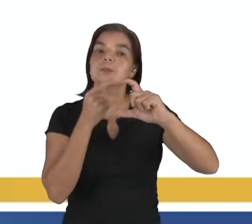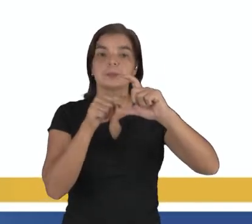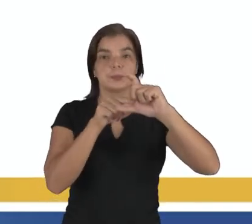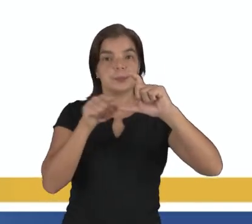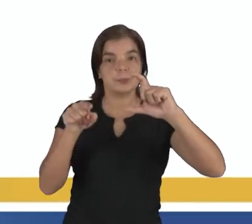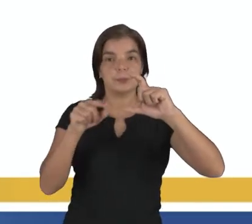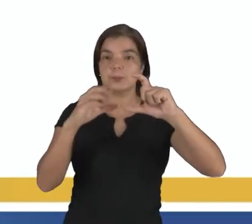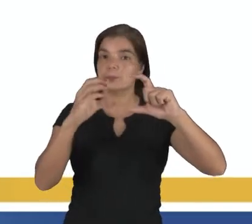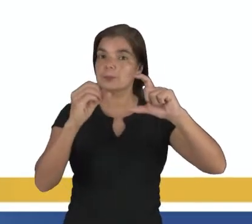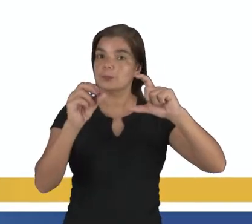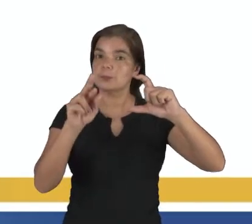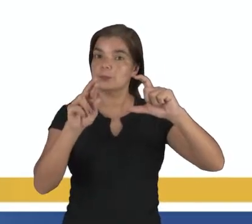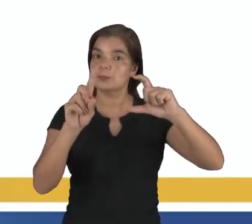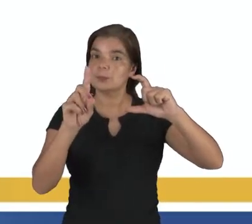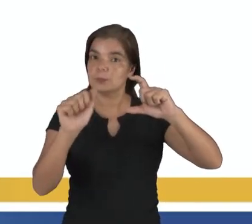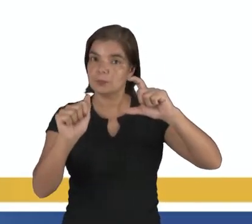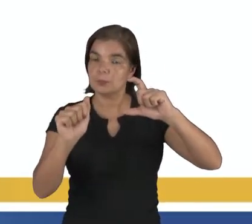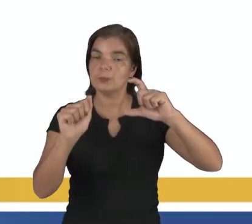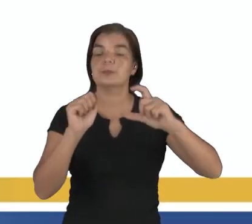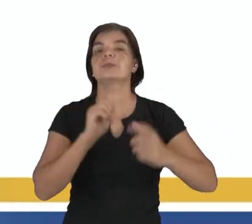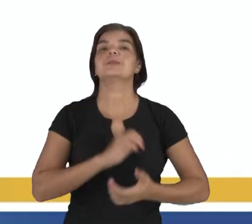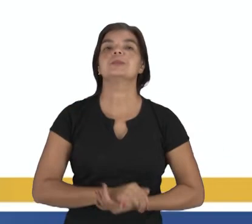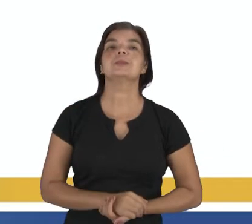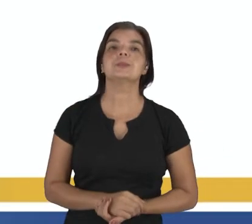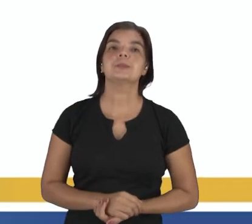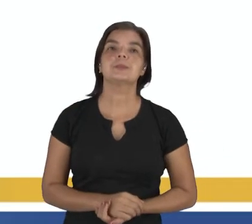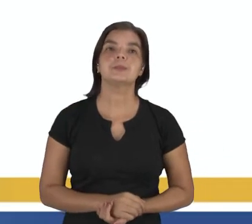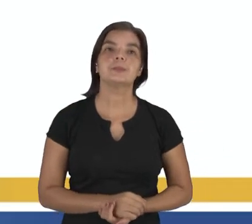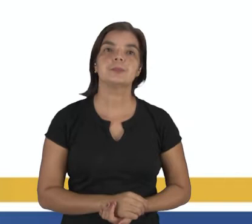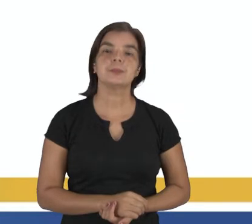Então, ela é a corda.